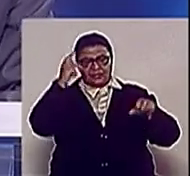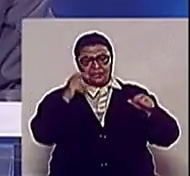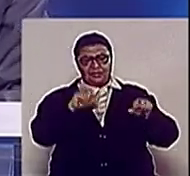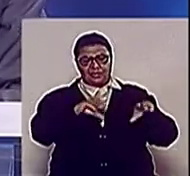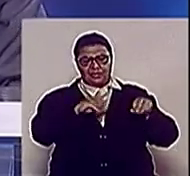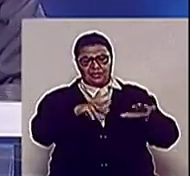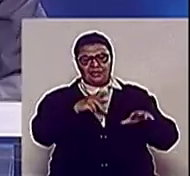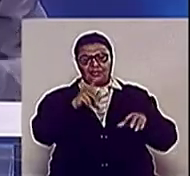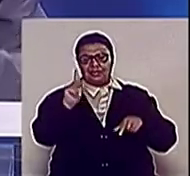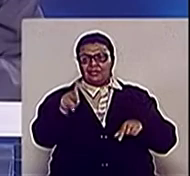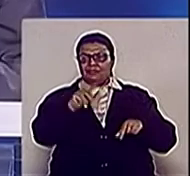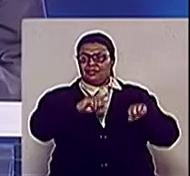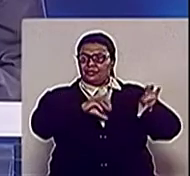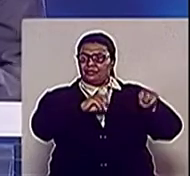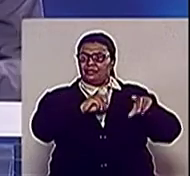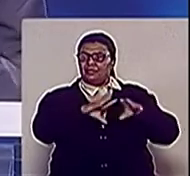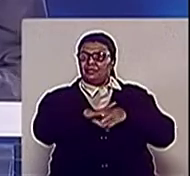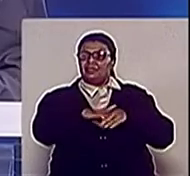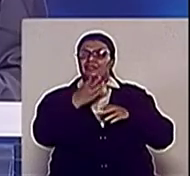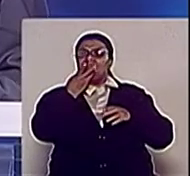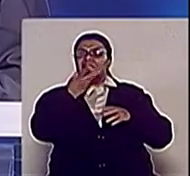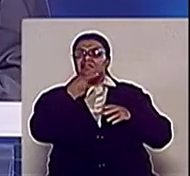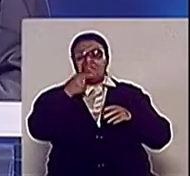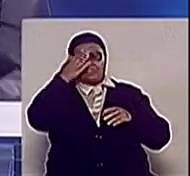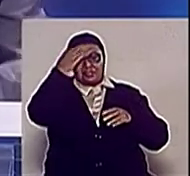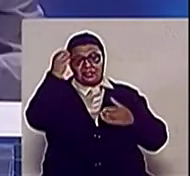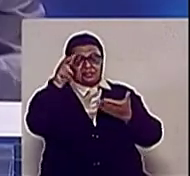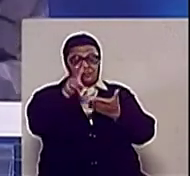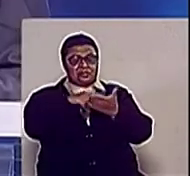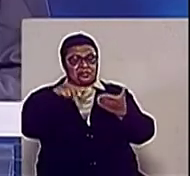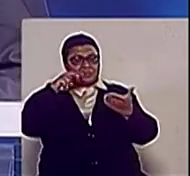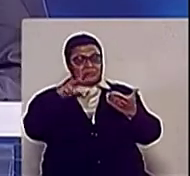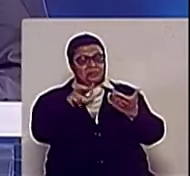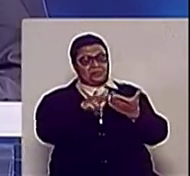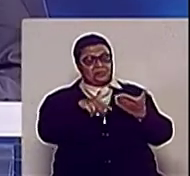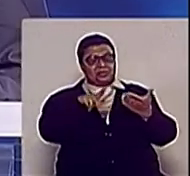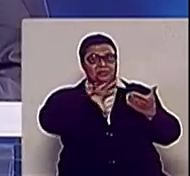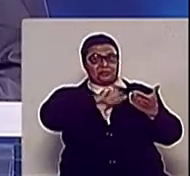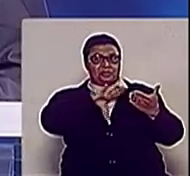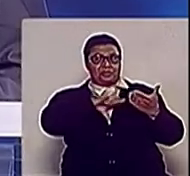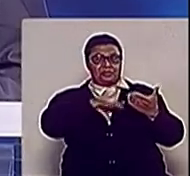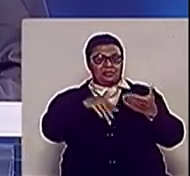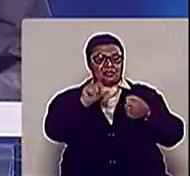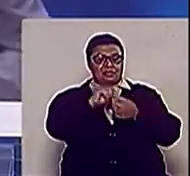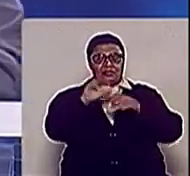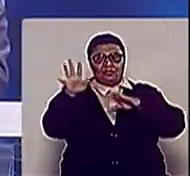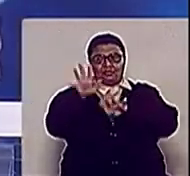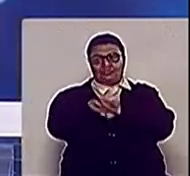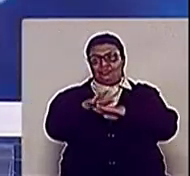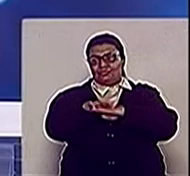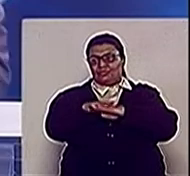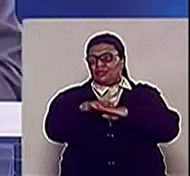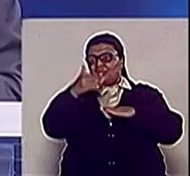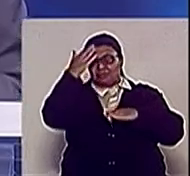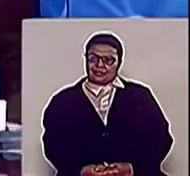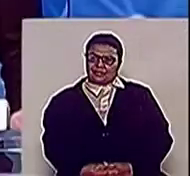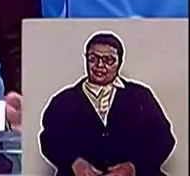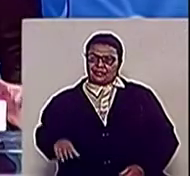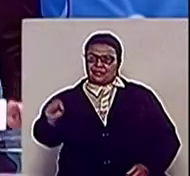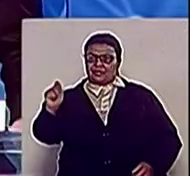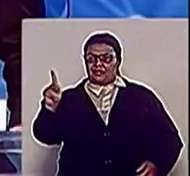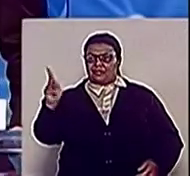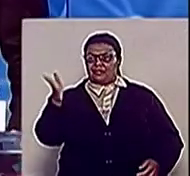escola interativa mal sabendo interpretar um texto, fazer uma tabuada. Não sabe não. Ela só sabe mexer no computadorzinho lá.